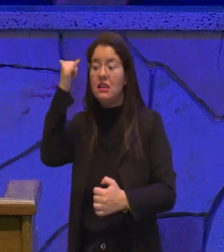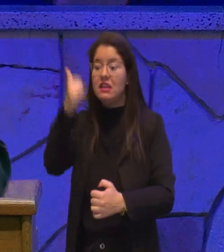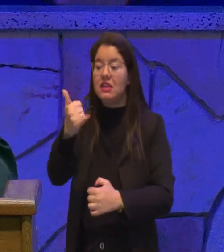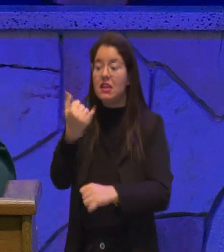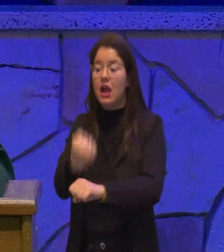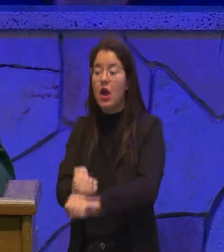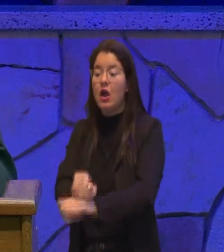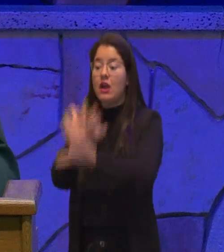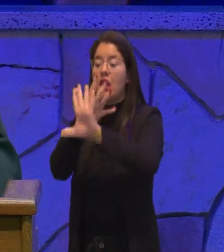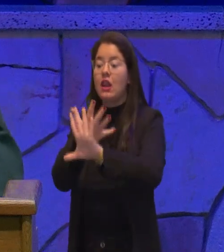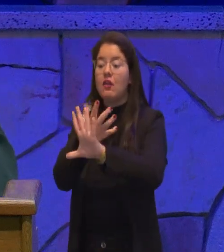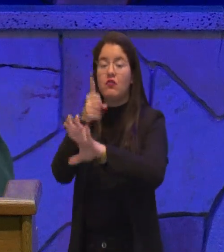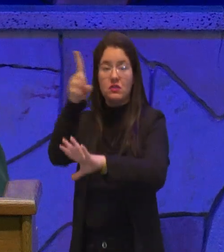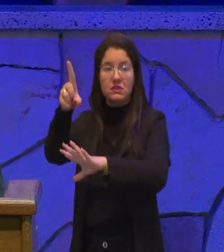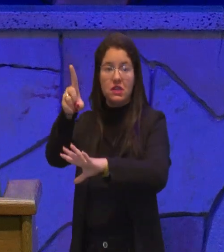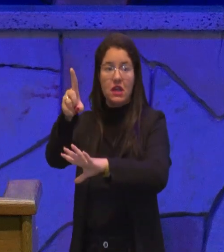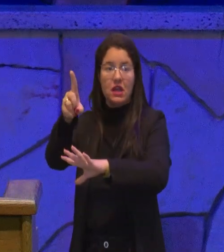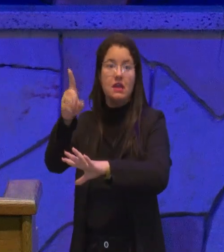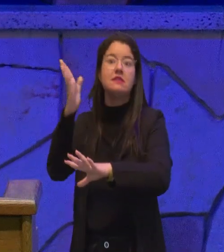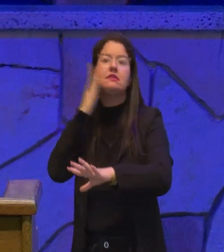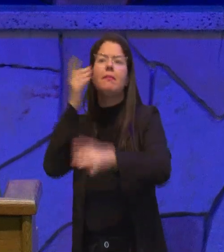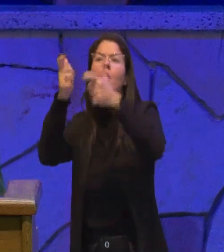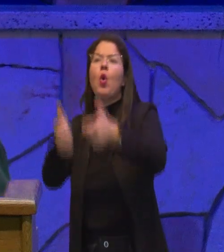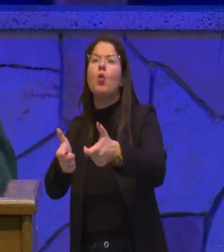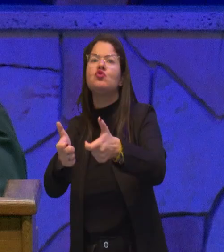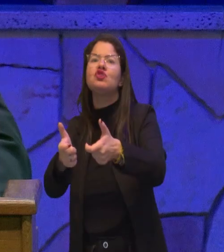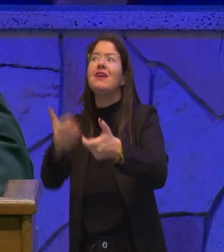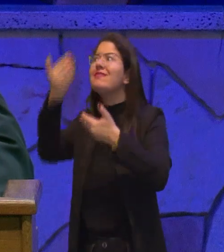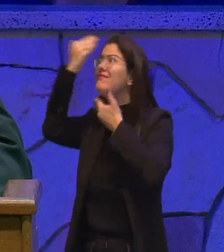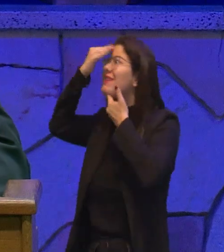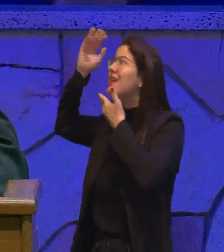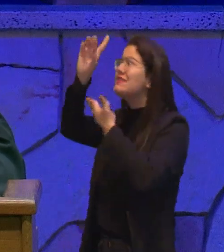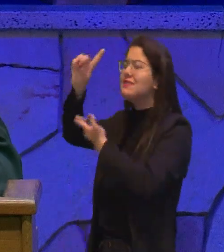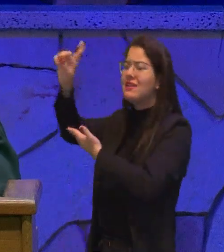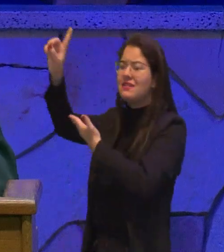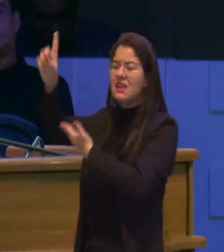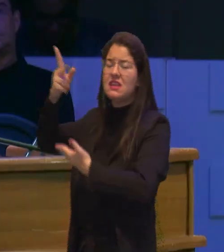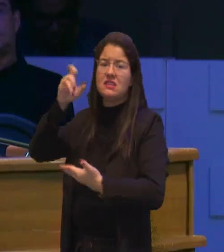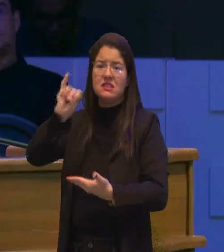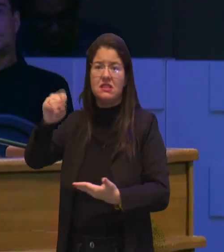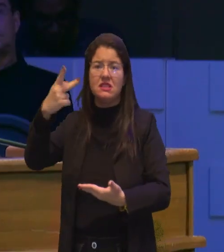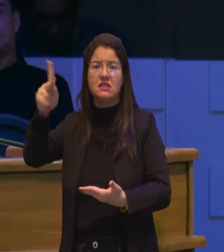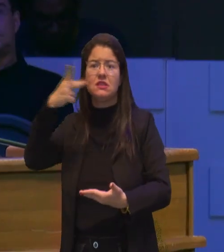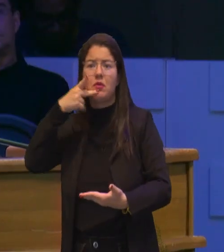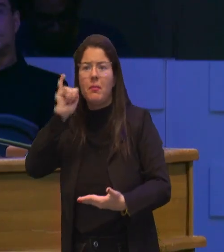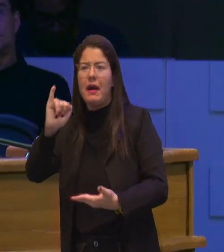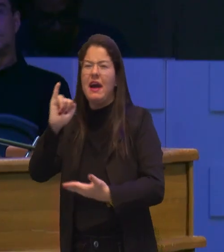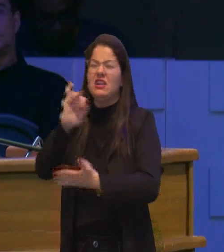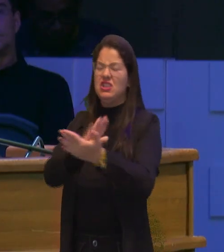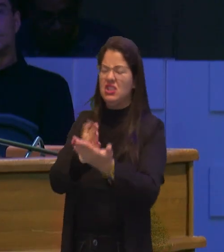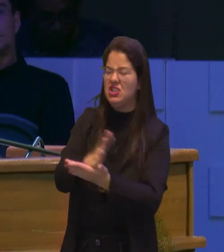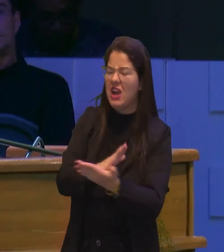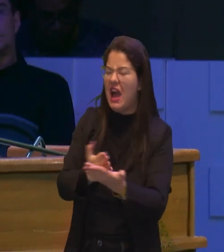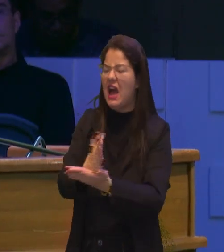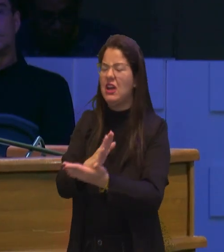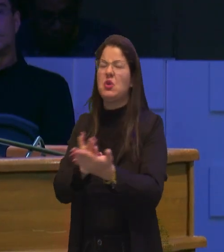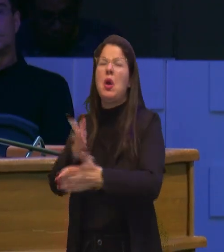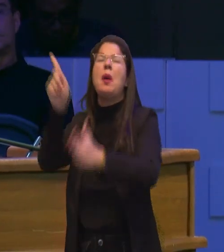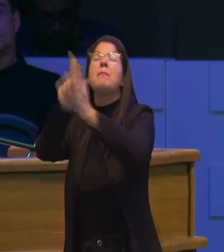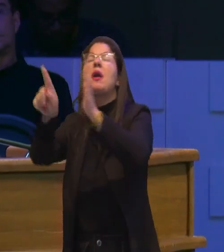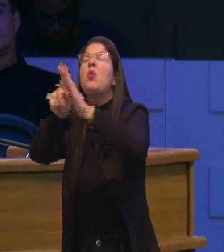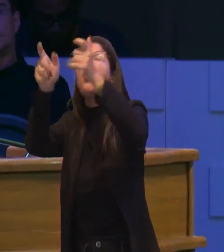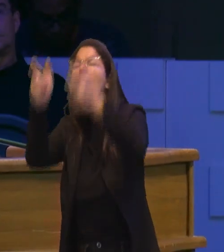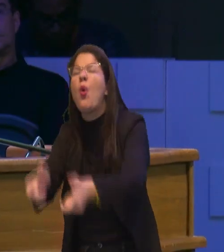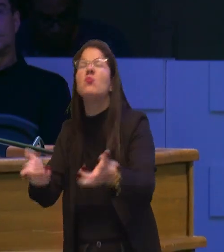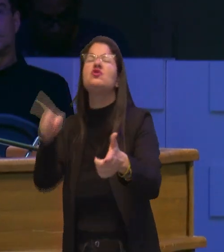graças a Deus por isso, amém? Se o seu pai é um chato, querendo saber onde você estava, com quem você anda,